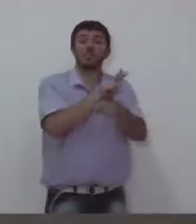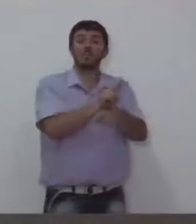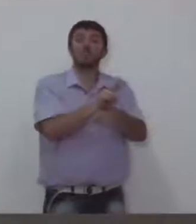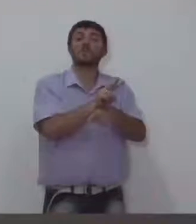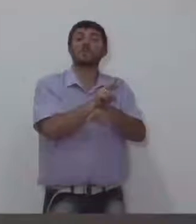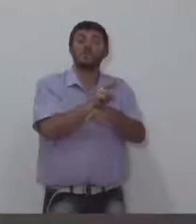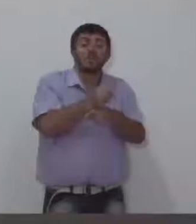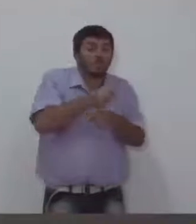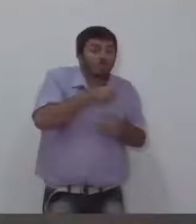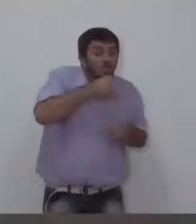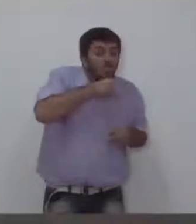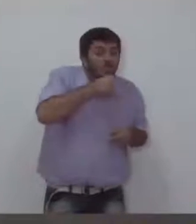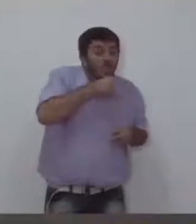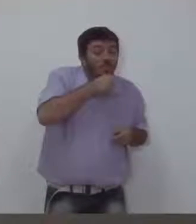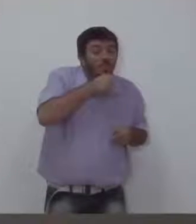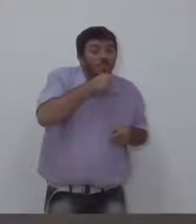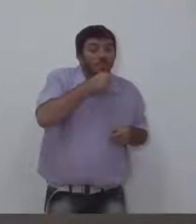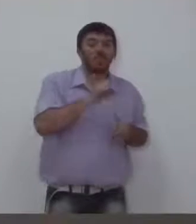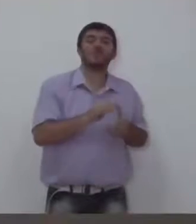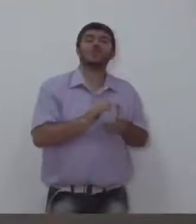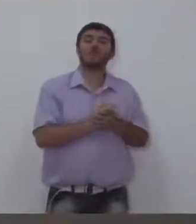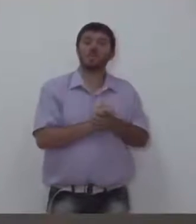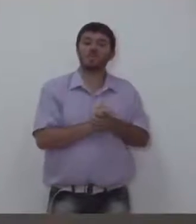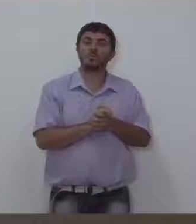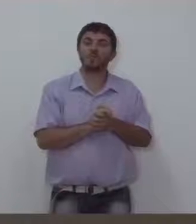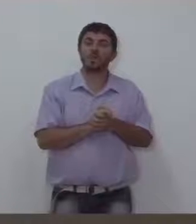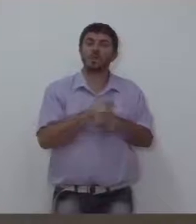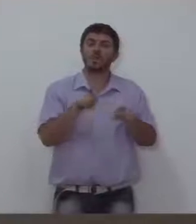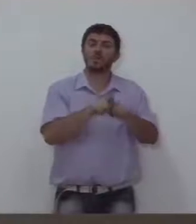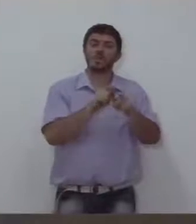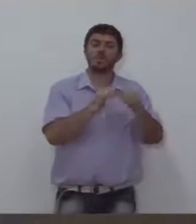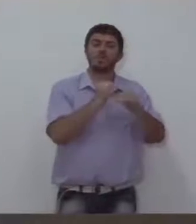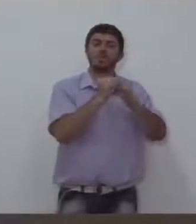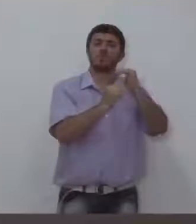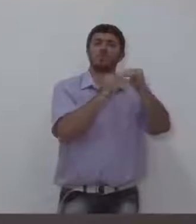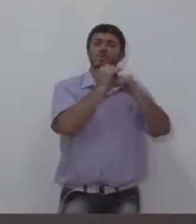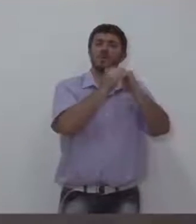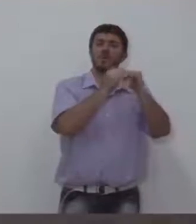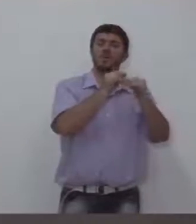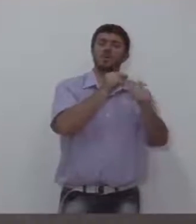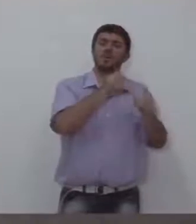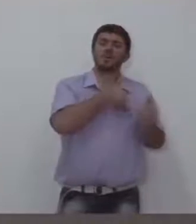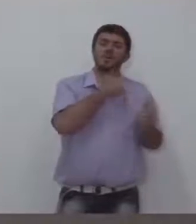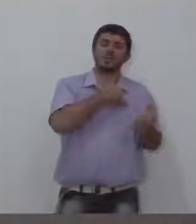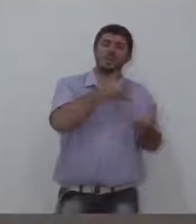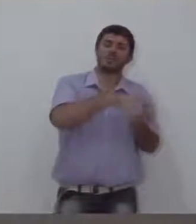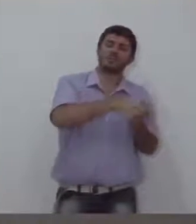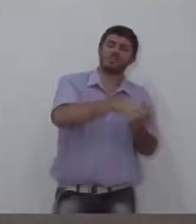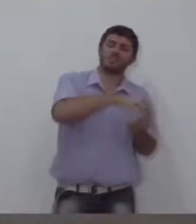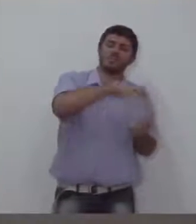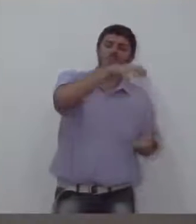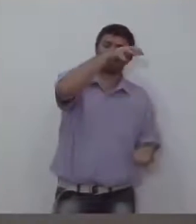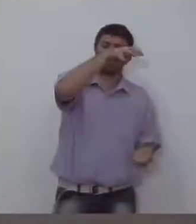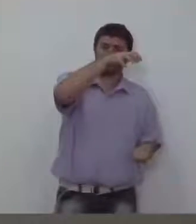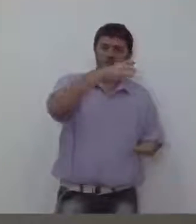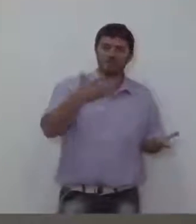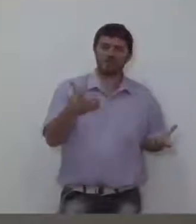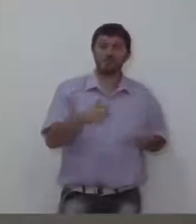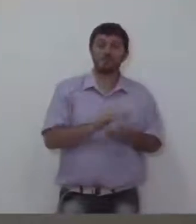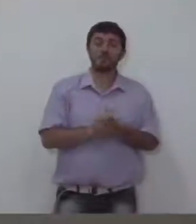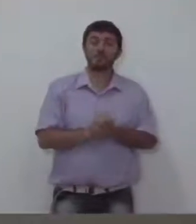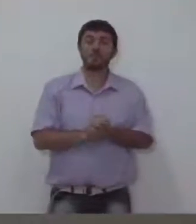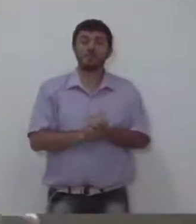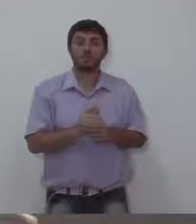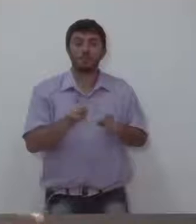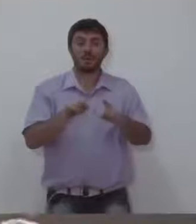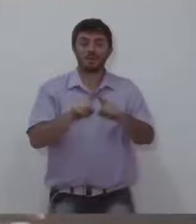No cuidado e no cuidador. O Índice de Desenvolvimento Urbano para a Longevidade. Só que a gente não pode, aí me assusta e me